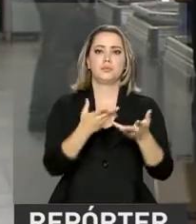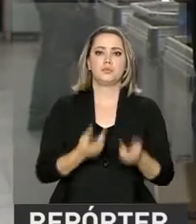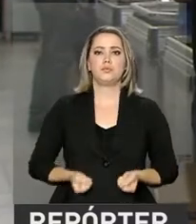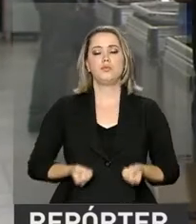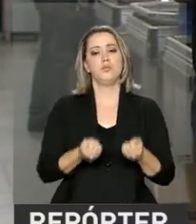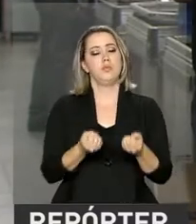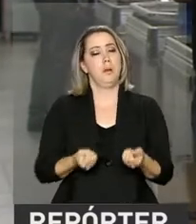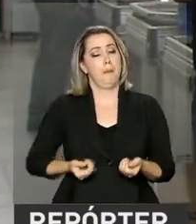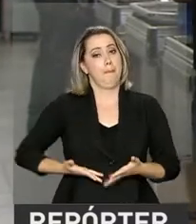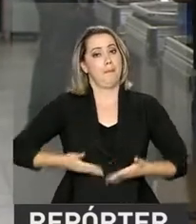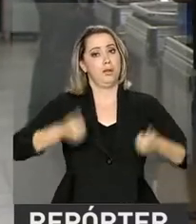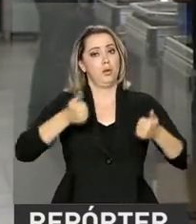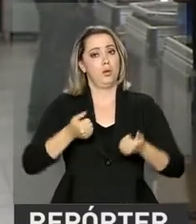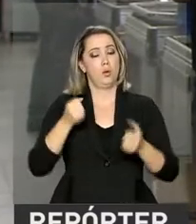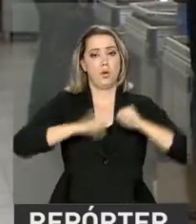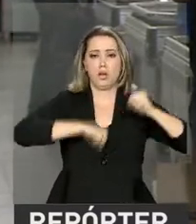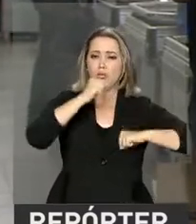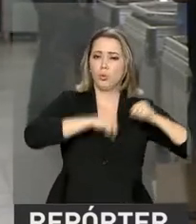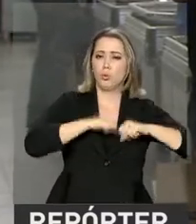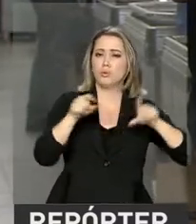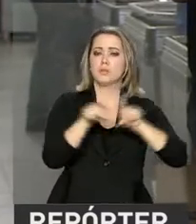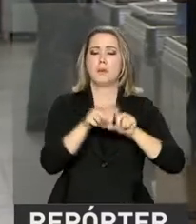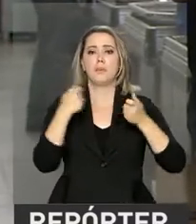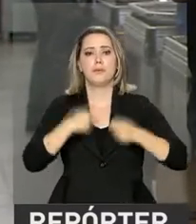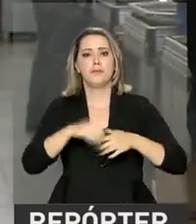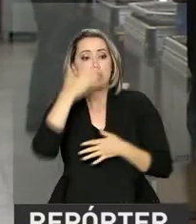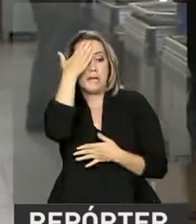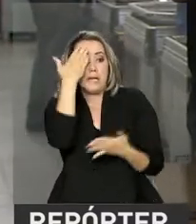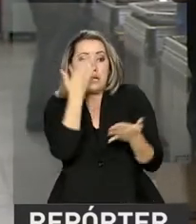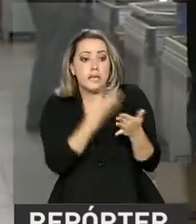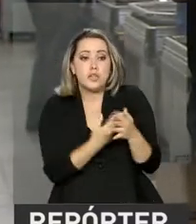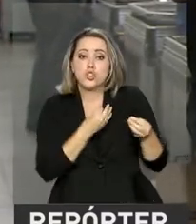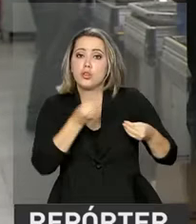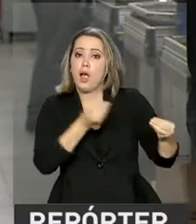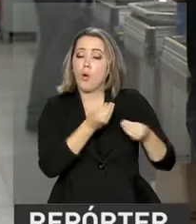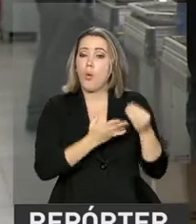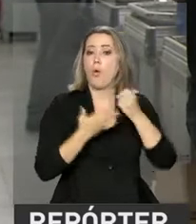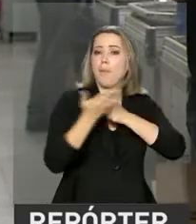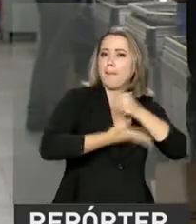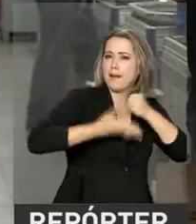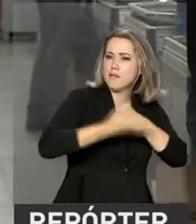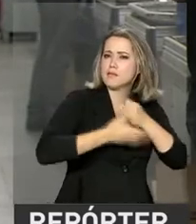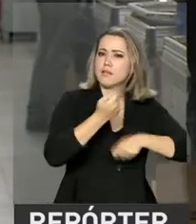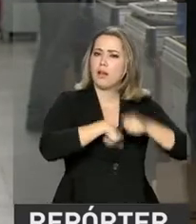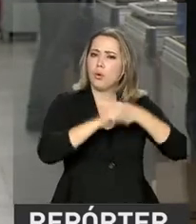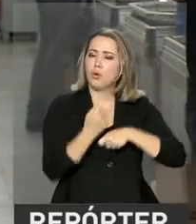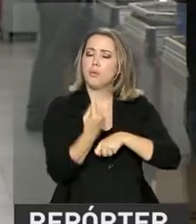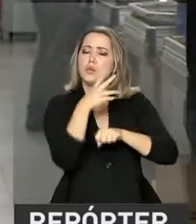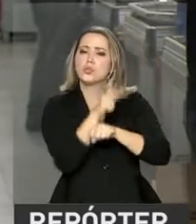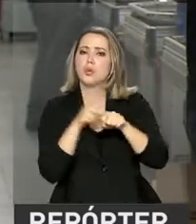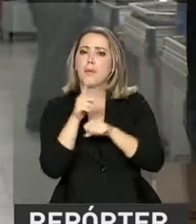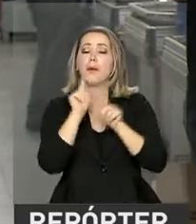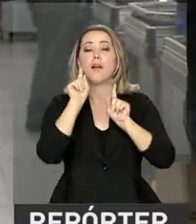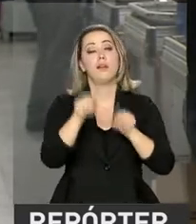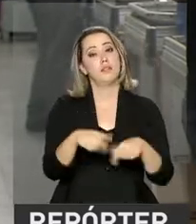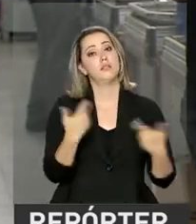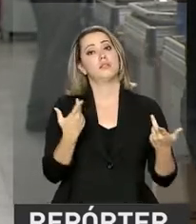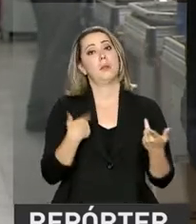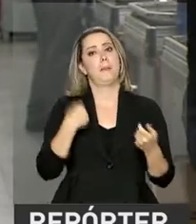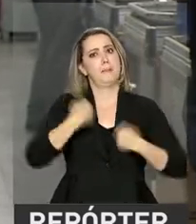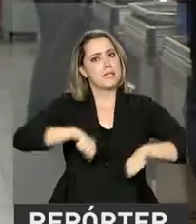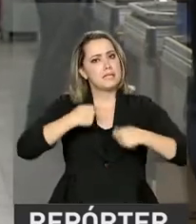empregos precisam confiar na condução e nas bases da economia em outras palavras precisam